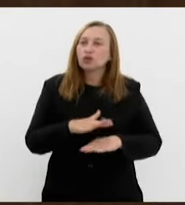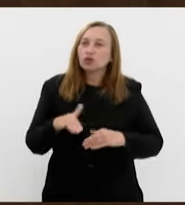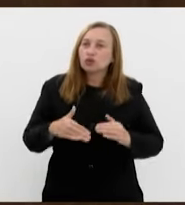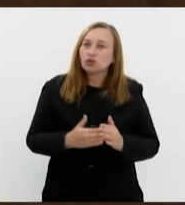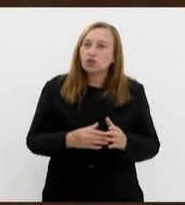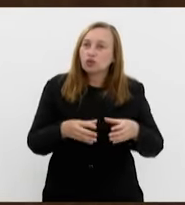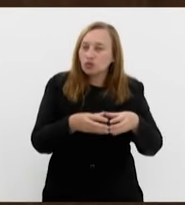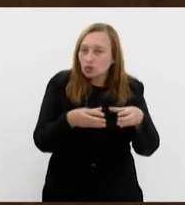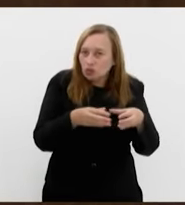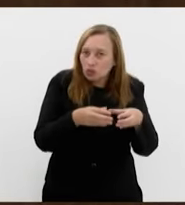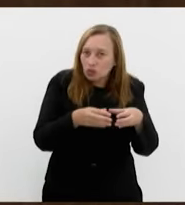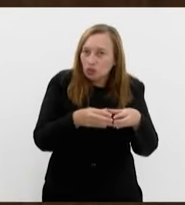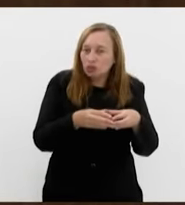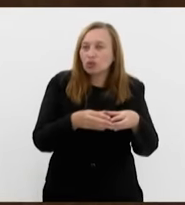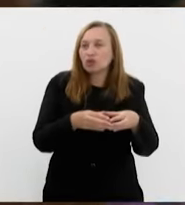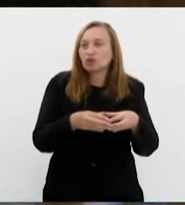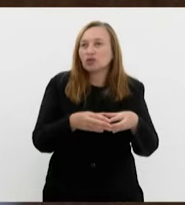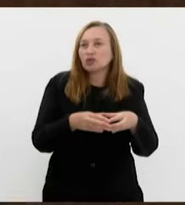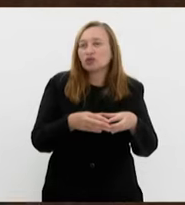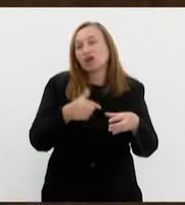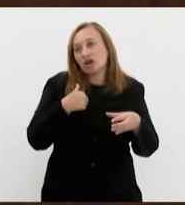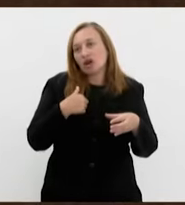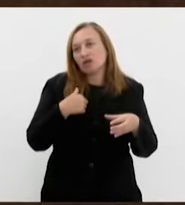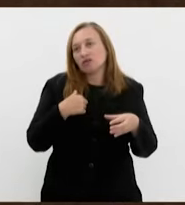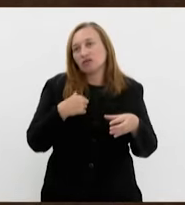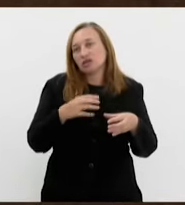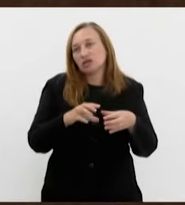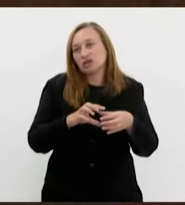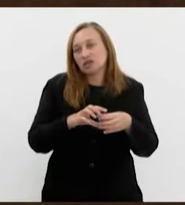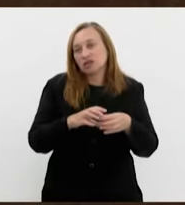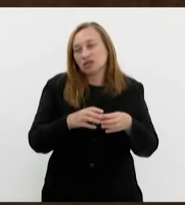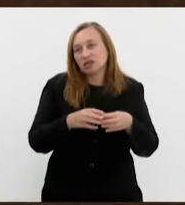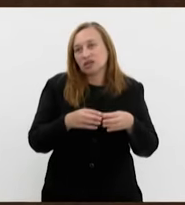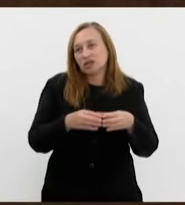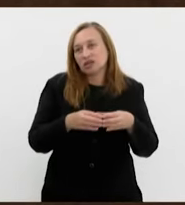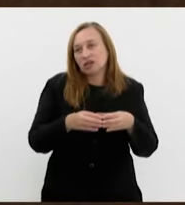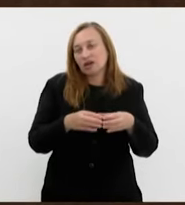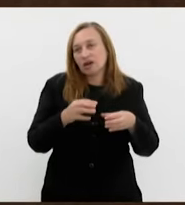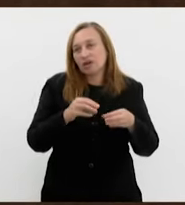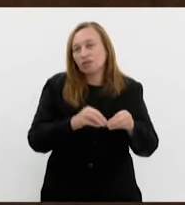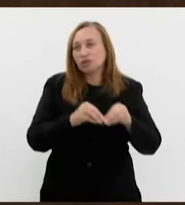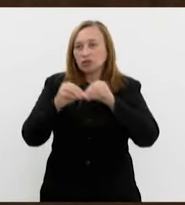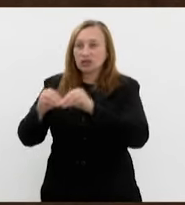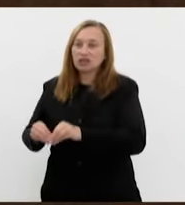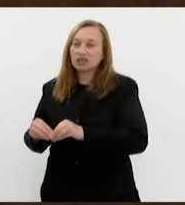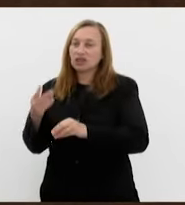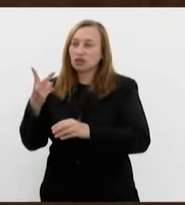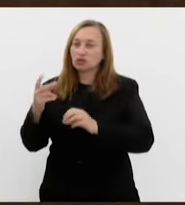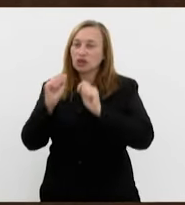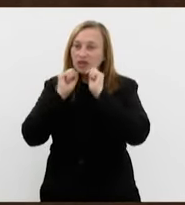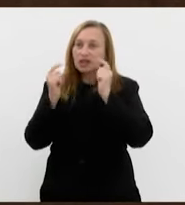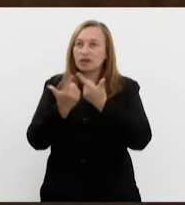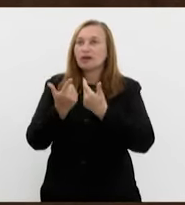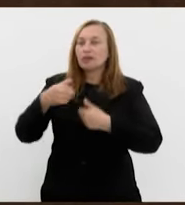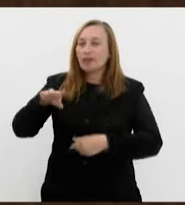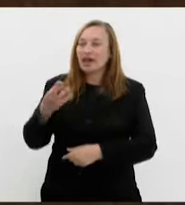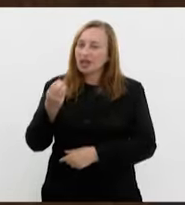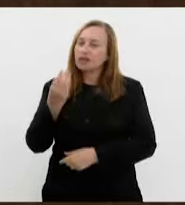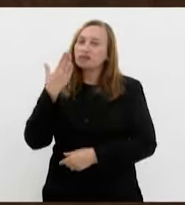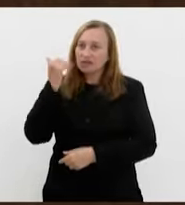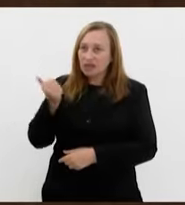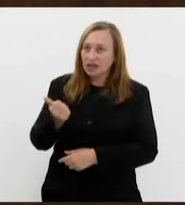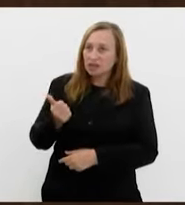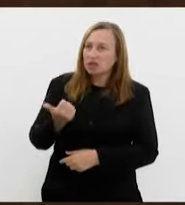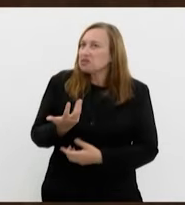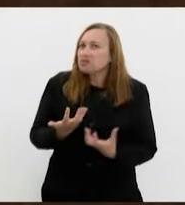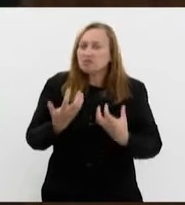principalmente da fusão, que eu participei da fusão aqui das duas assembleias, uma resistência muito grande, Marquinhos sabe disso, que não